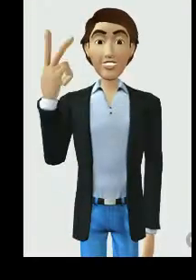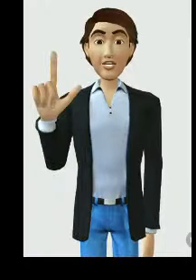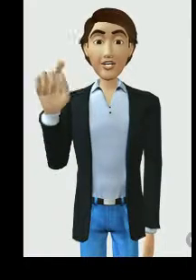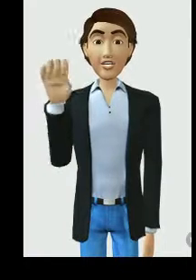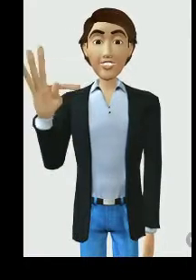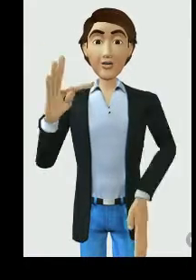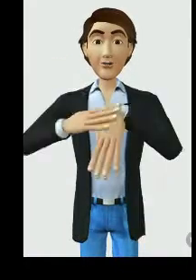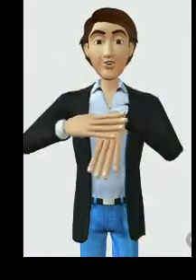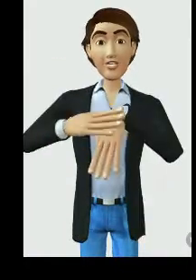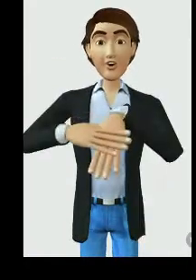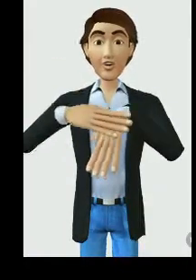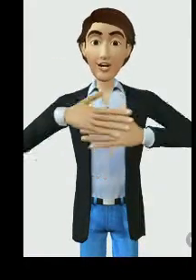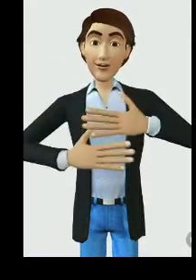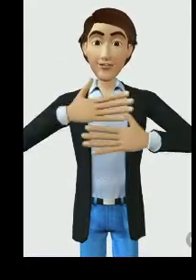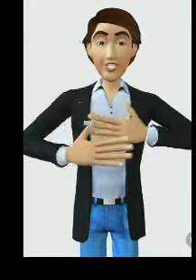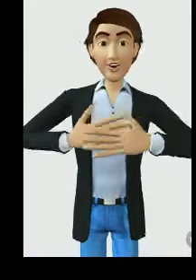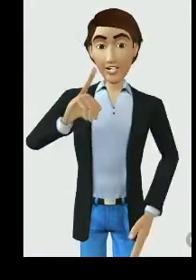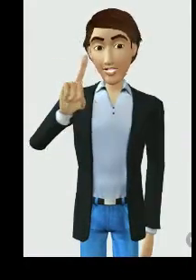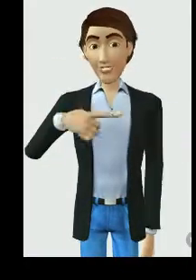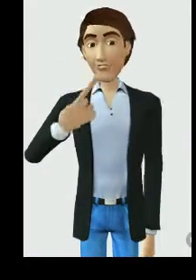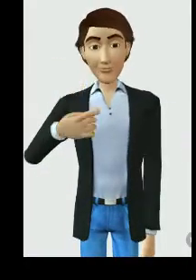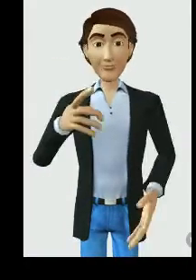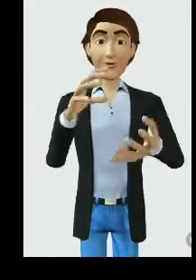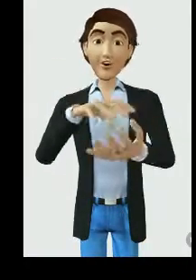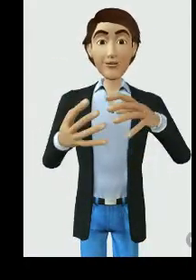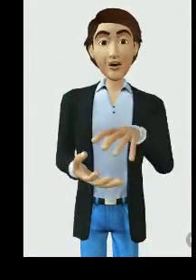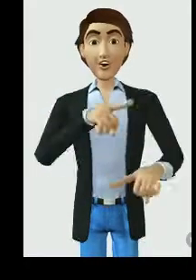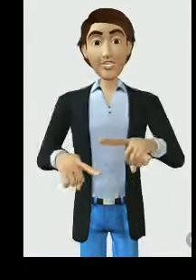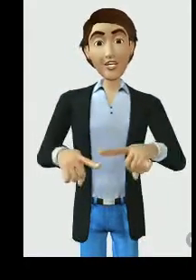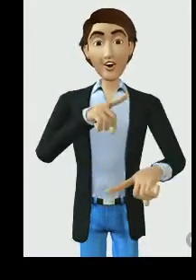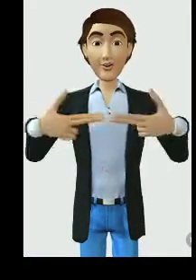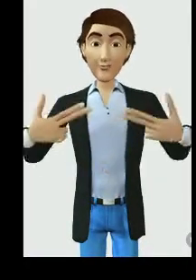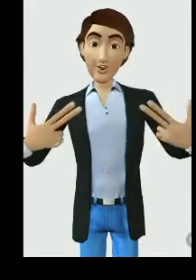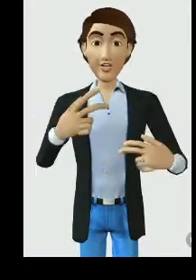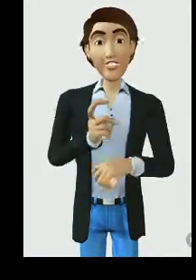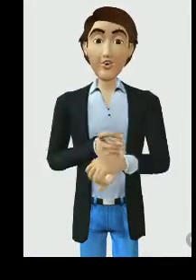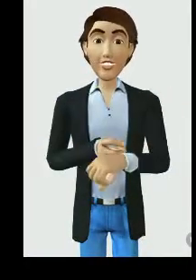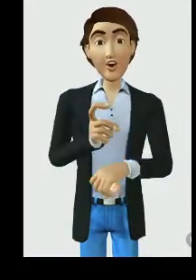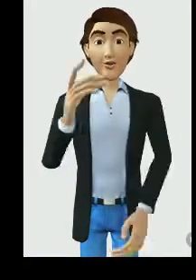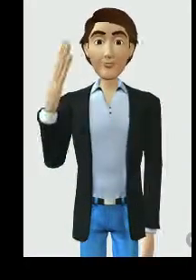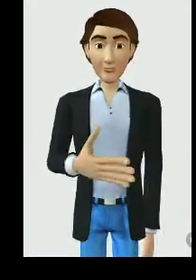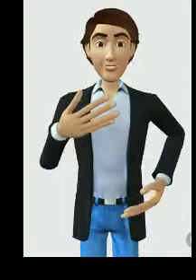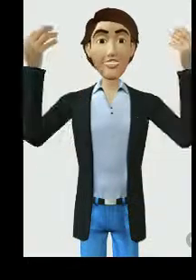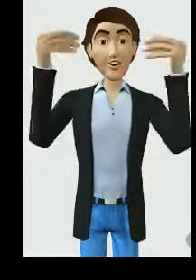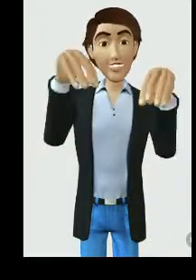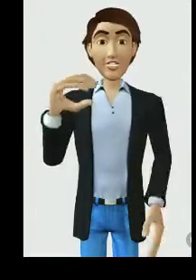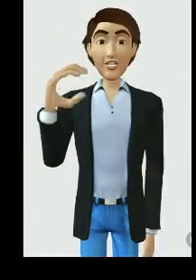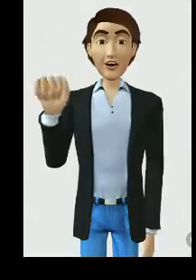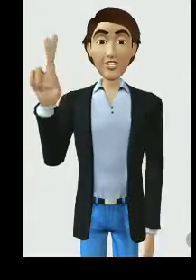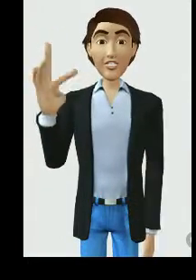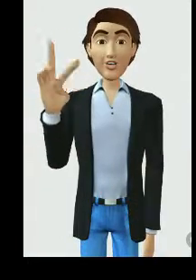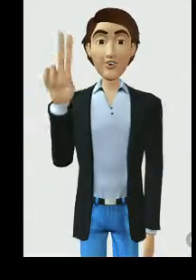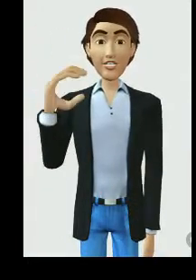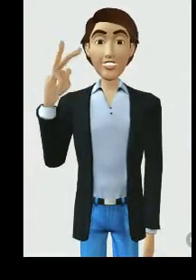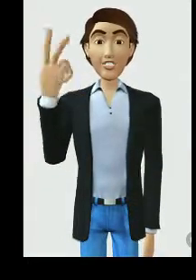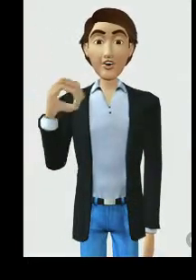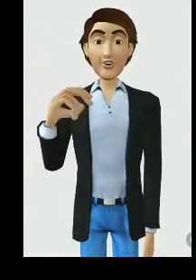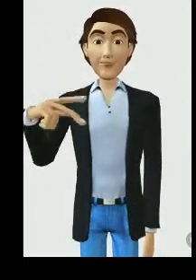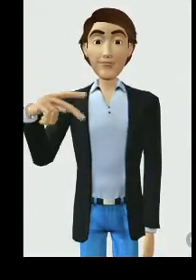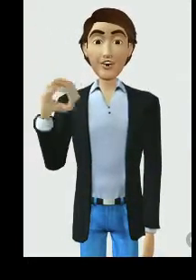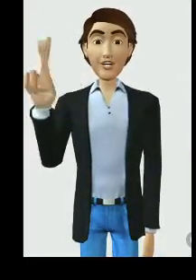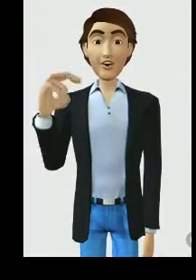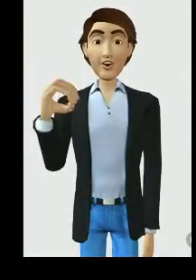A extração de Soxhlet funciona da seguinte forma: o material sólido é colocado em um cartucho poroso na câmara de